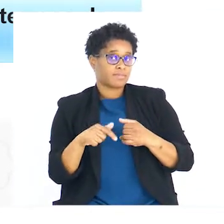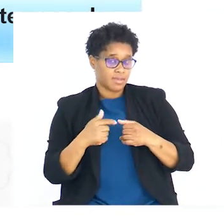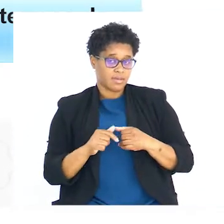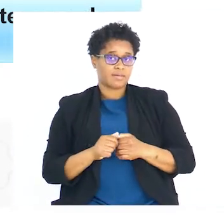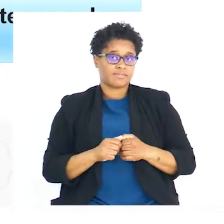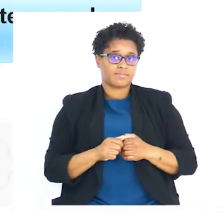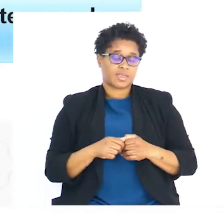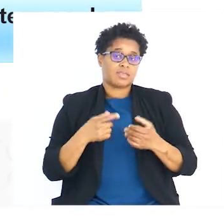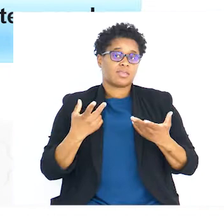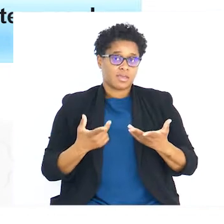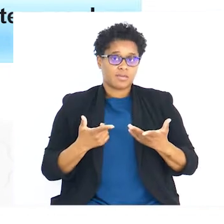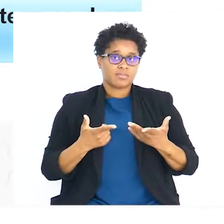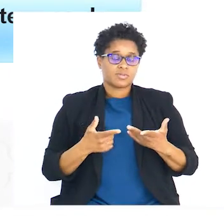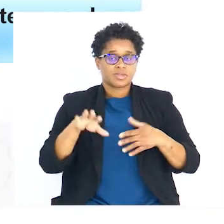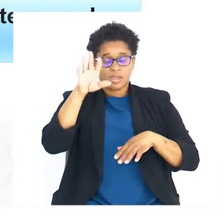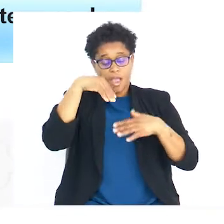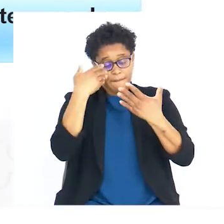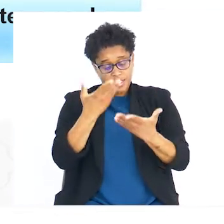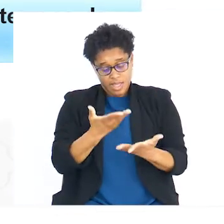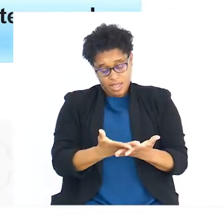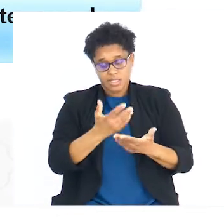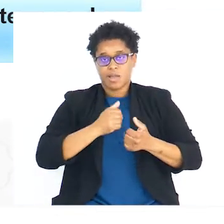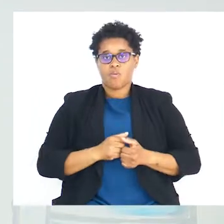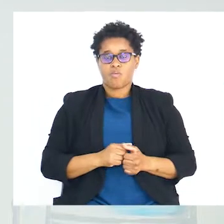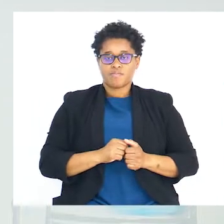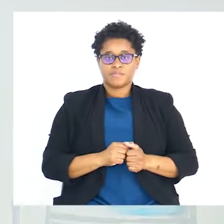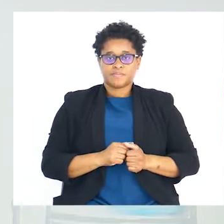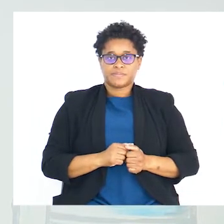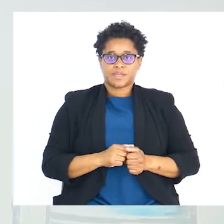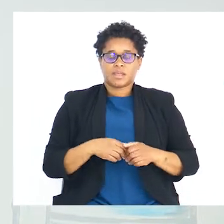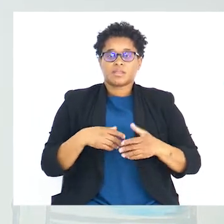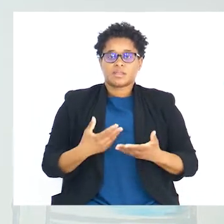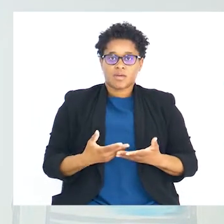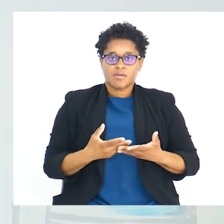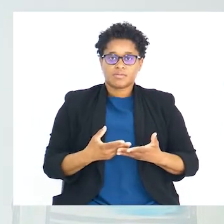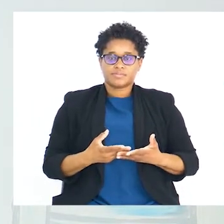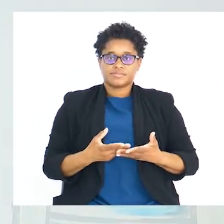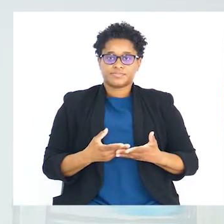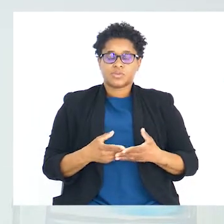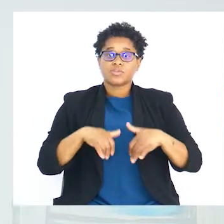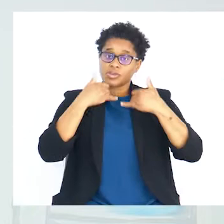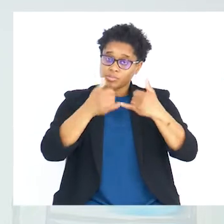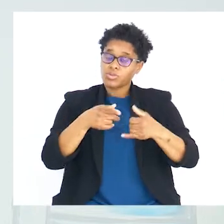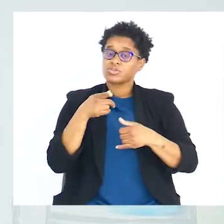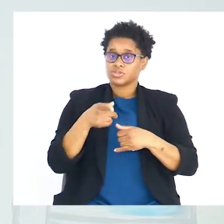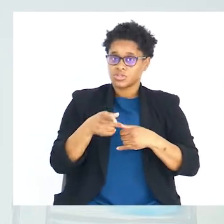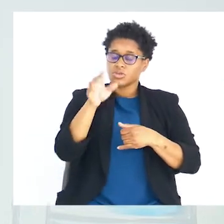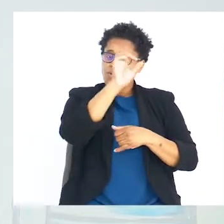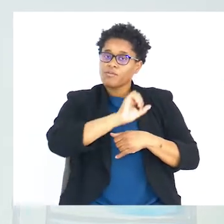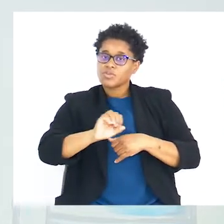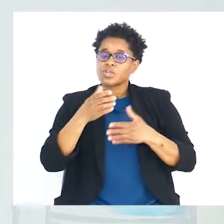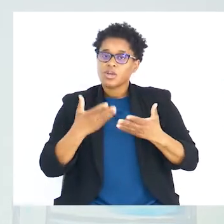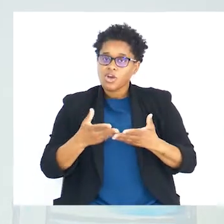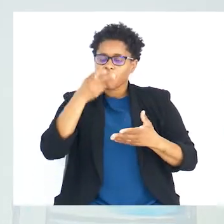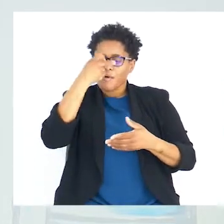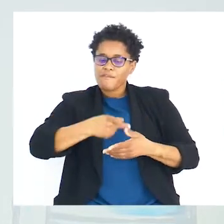em termos de apresentação. Então, posto isto, vocês agora